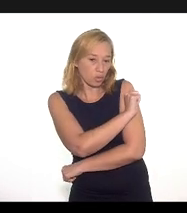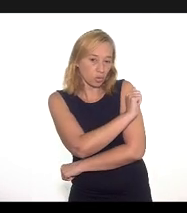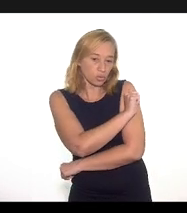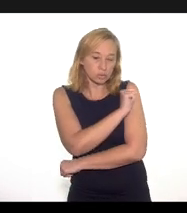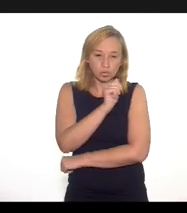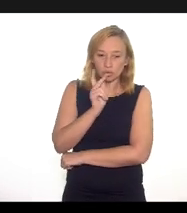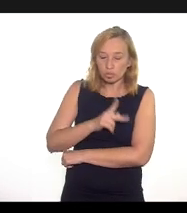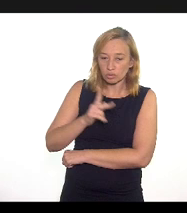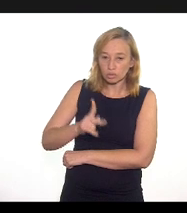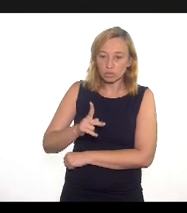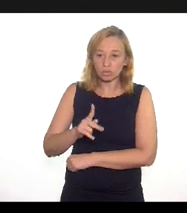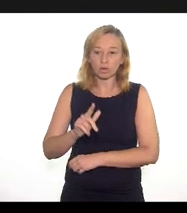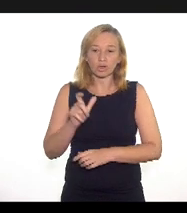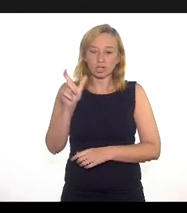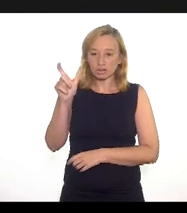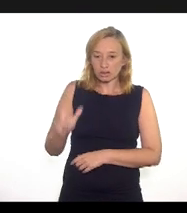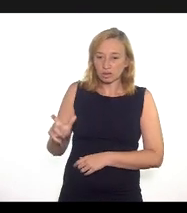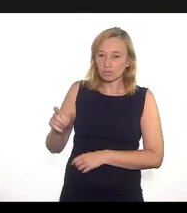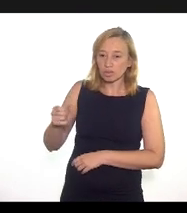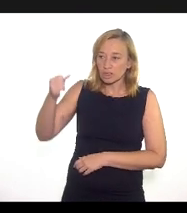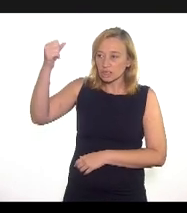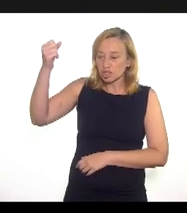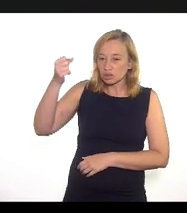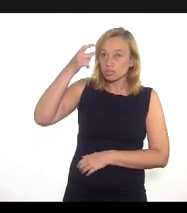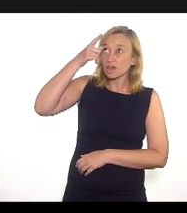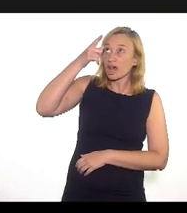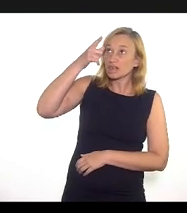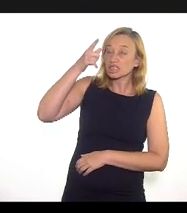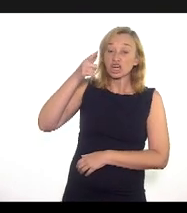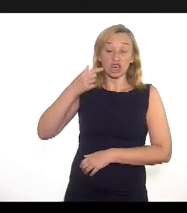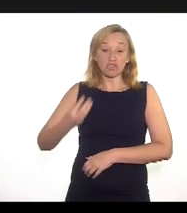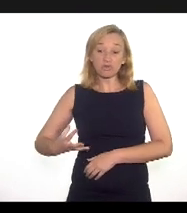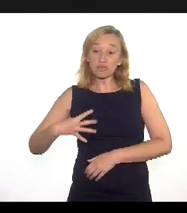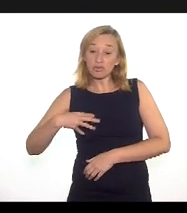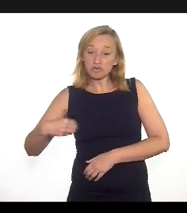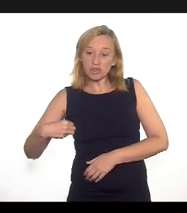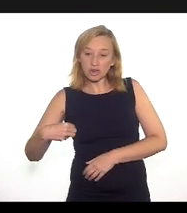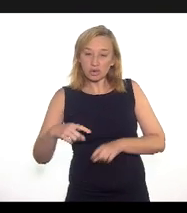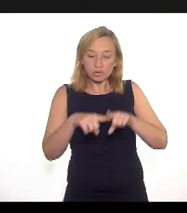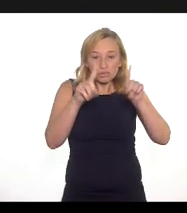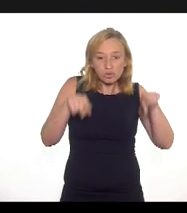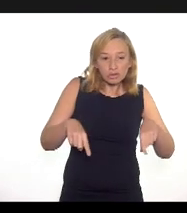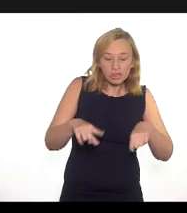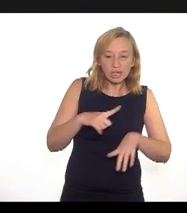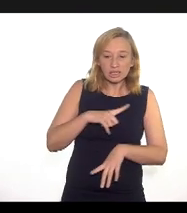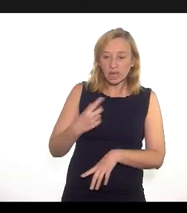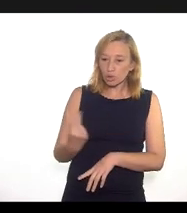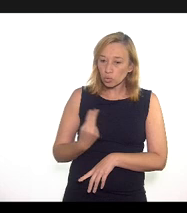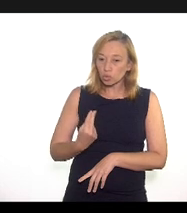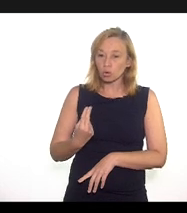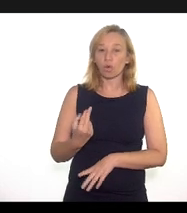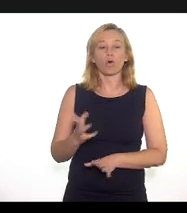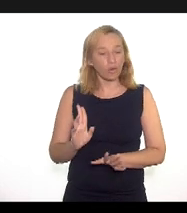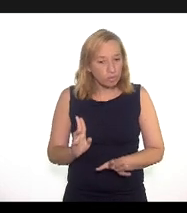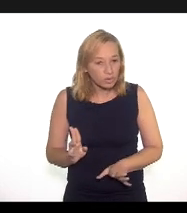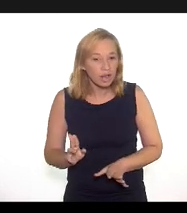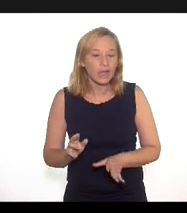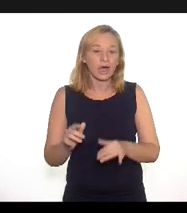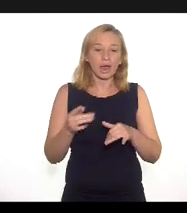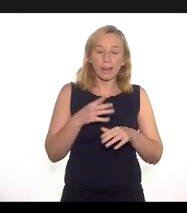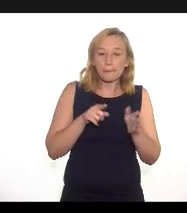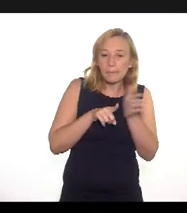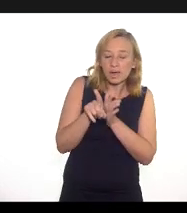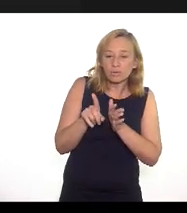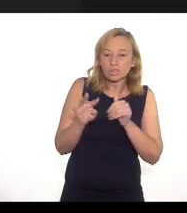personagens, inclusive, foram inspirados em filhos de funcionários. Então, eles têm o nome. Era uma pergunta até que, às vezes, os